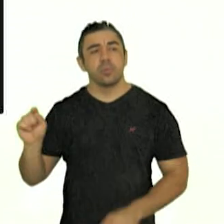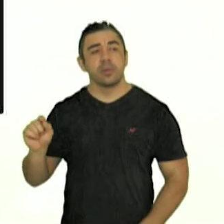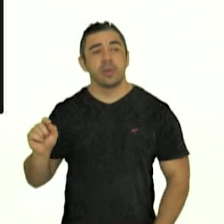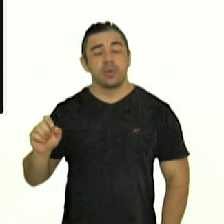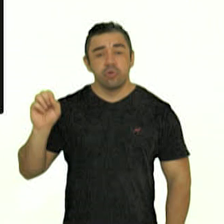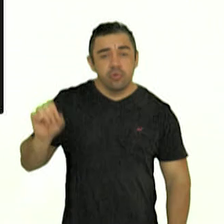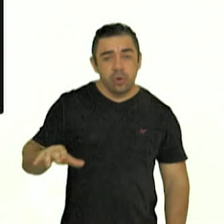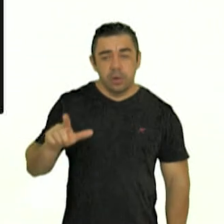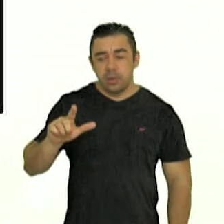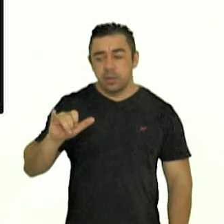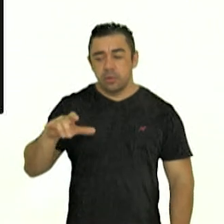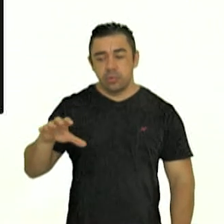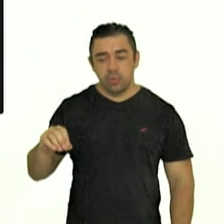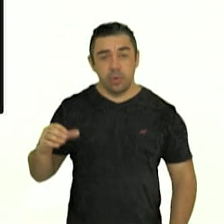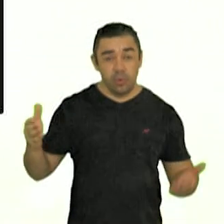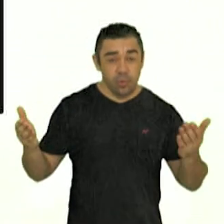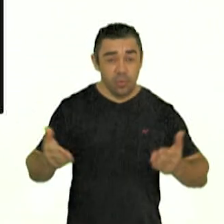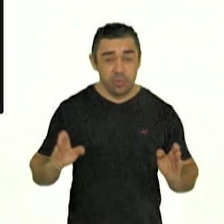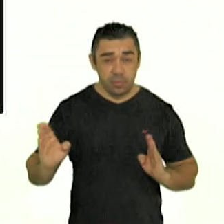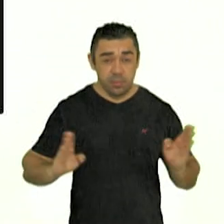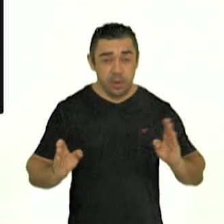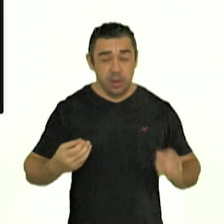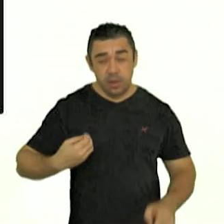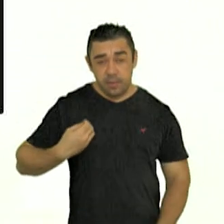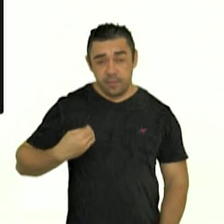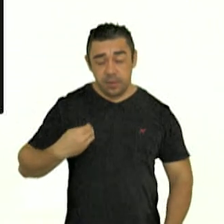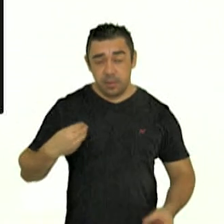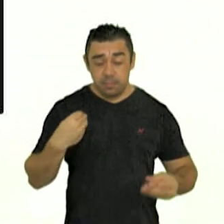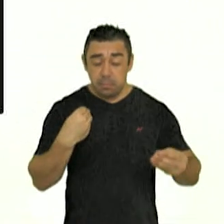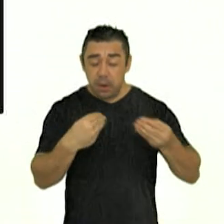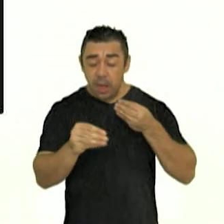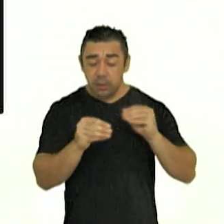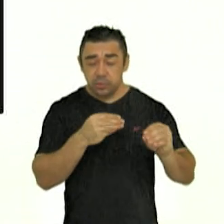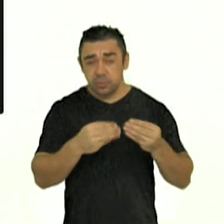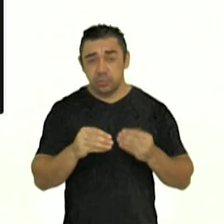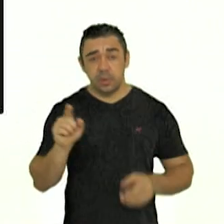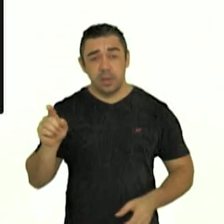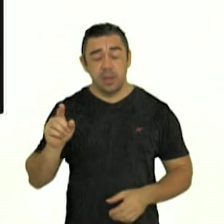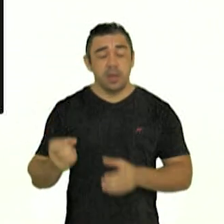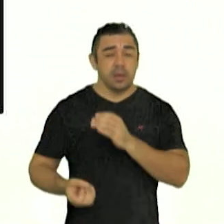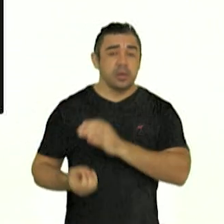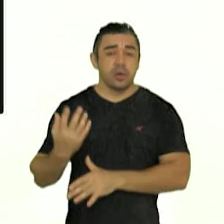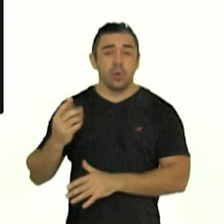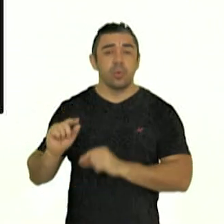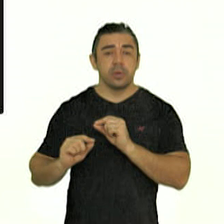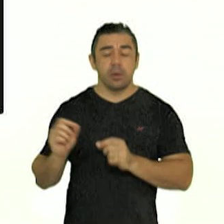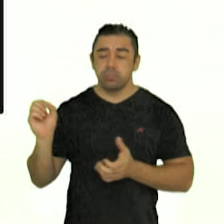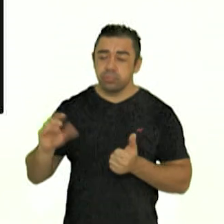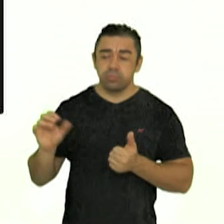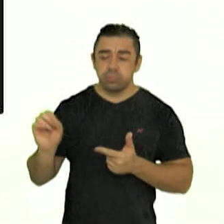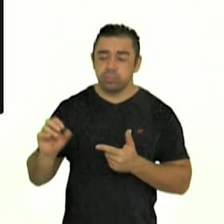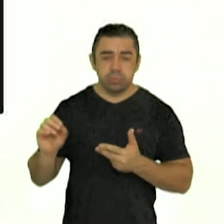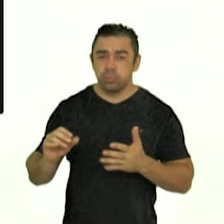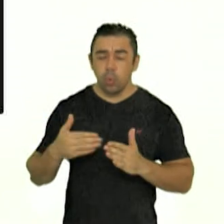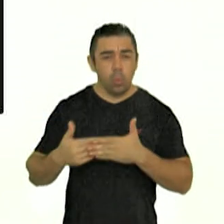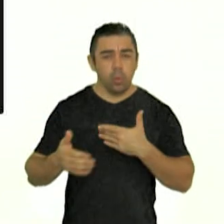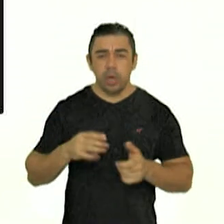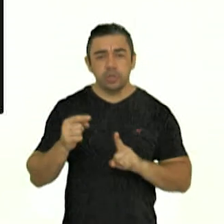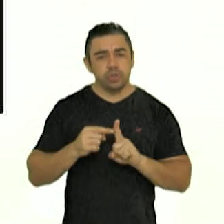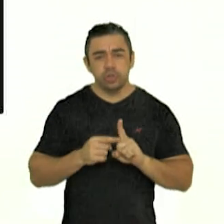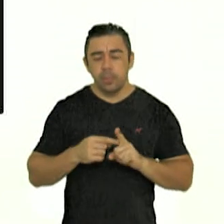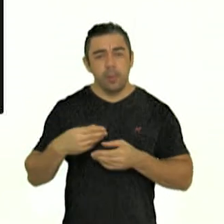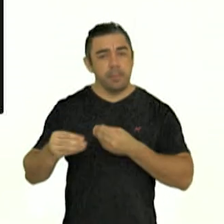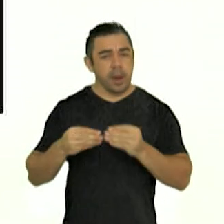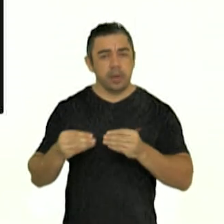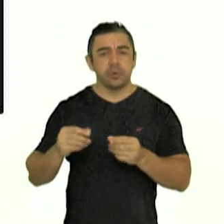Hoje nós vivemos a era do plástico, né? Vivemos uma vida de plástico. E a Austrália criou uma tecnologia aí que recicla todo tipo de plástico.